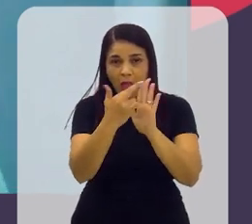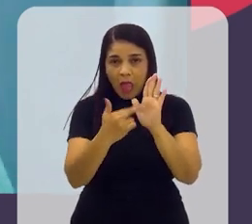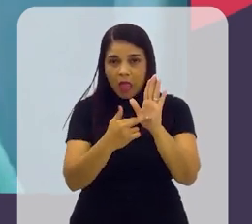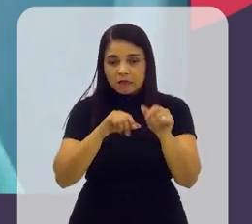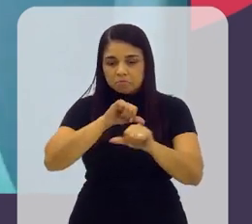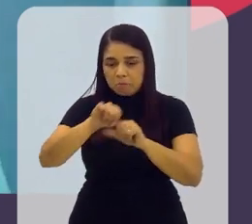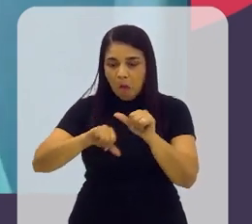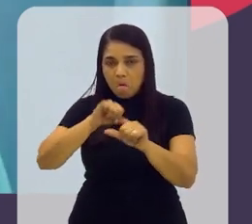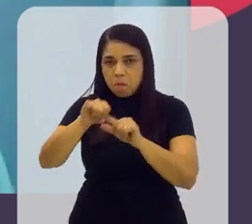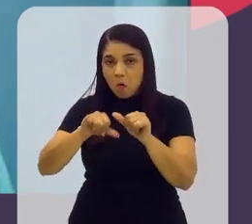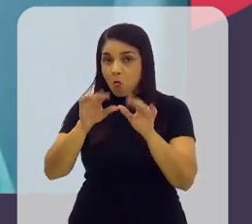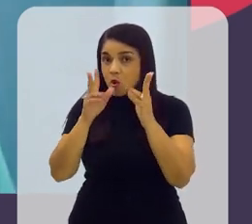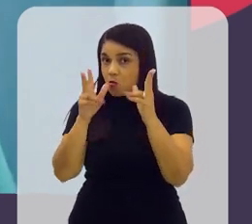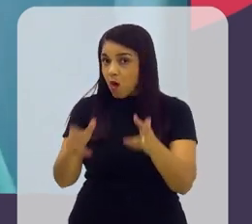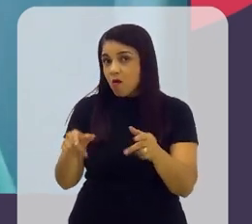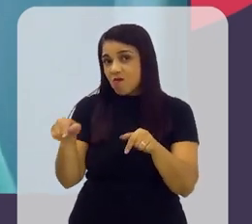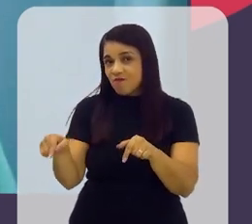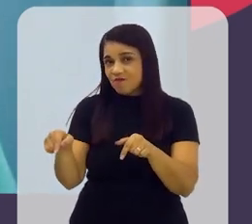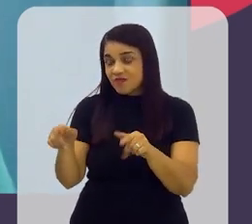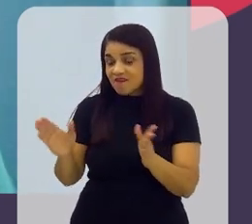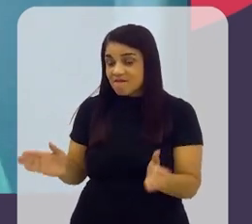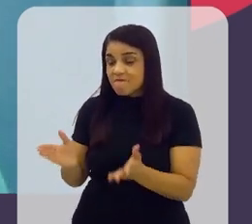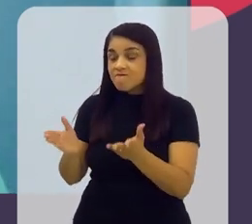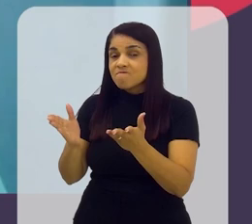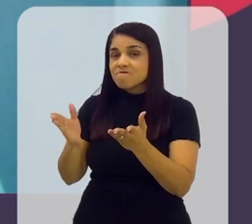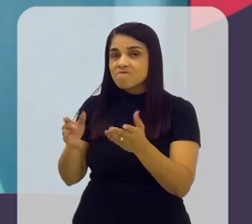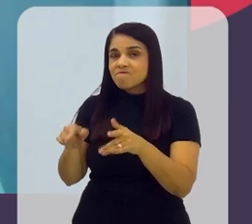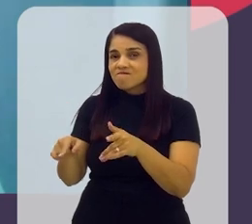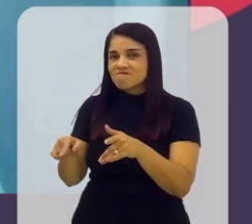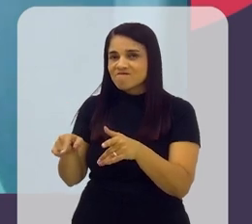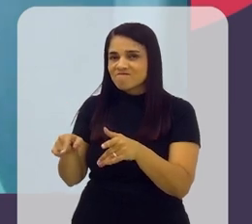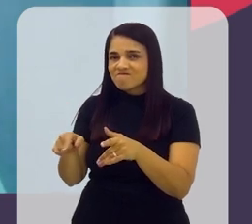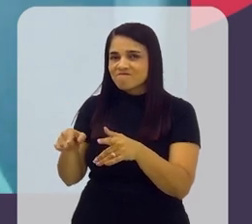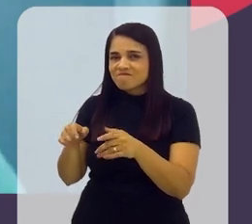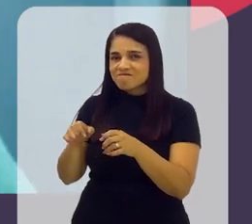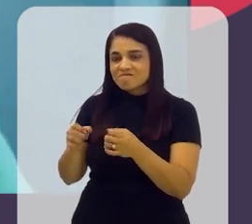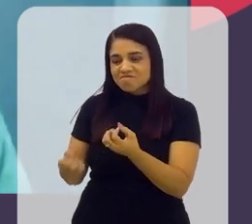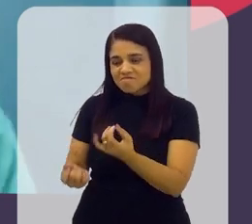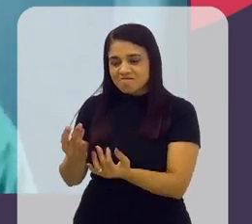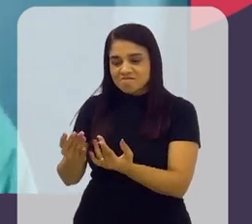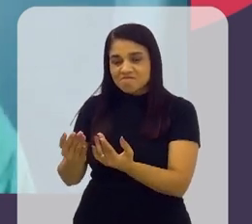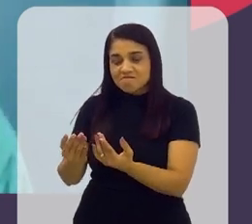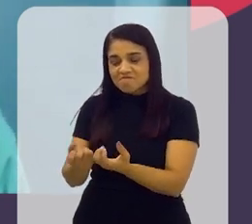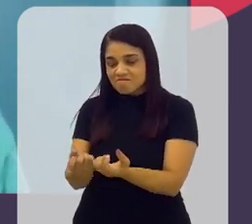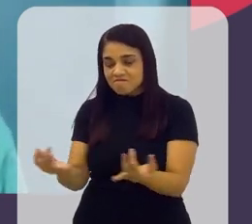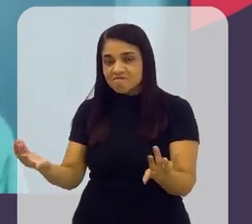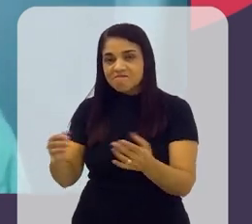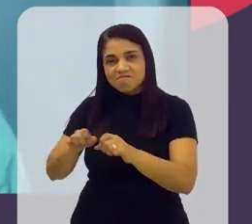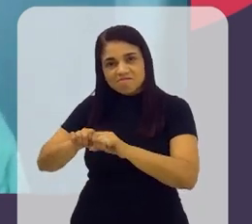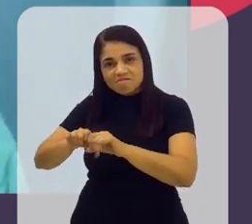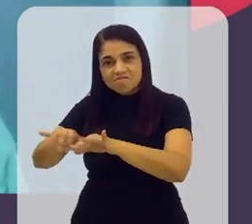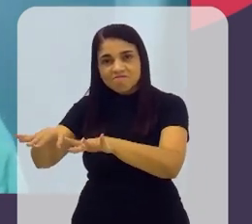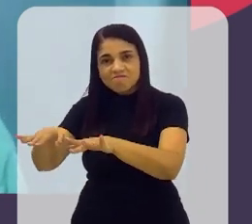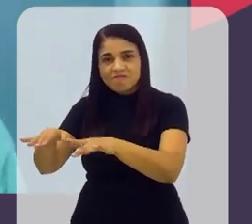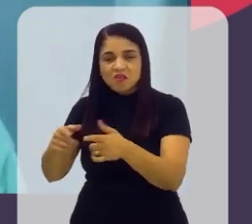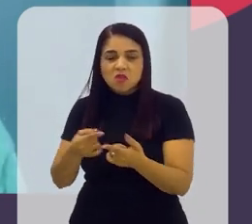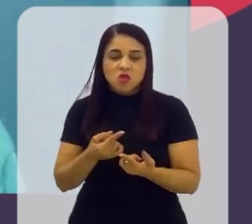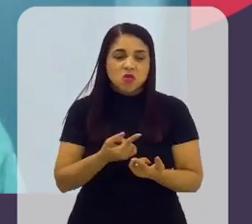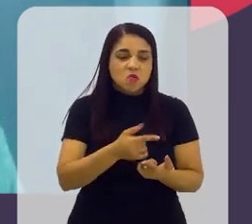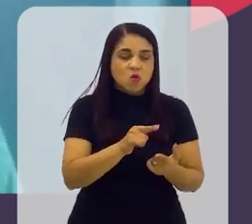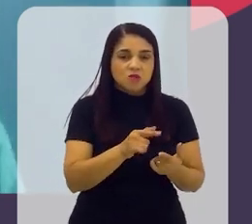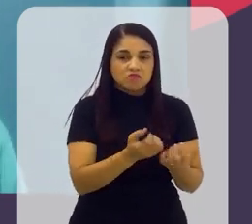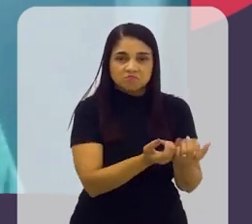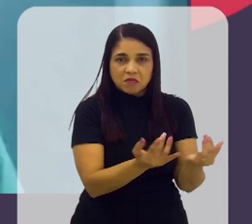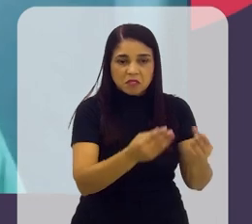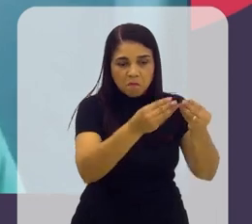outra. E essa modificação favoreceu alguns jogadores e acabou comprometendo outros jogadores que